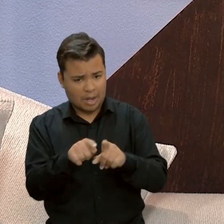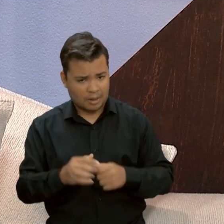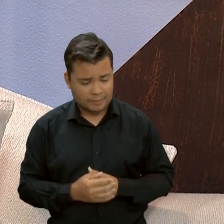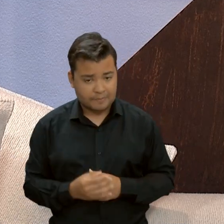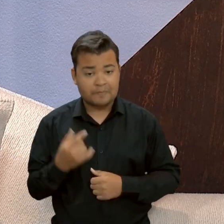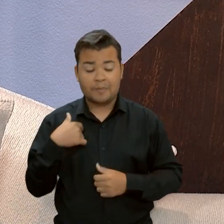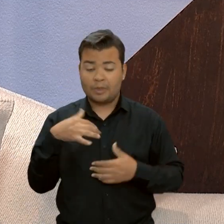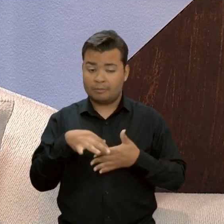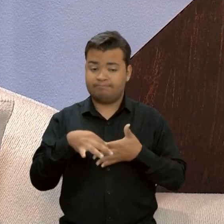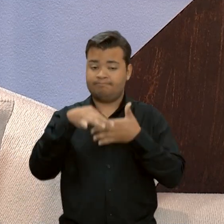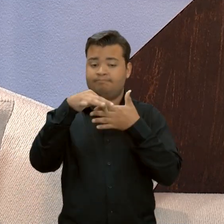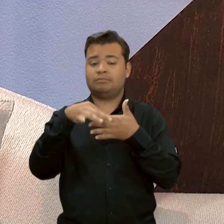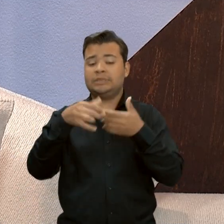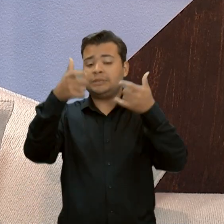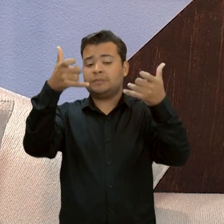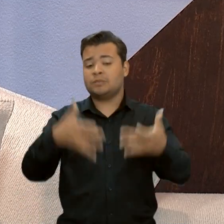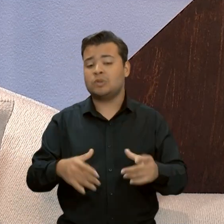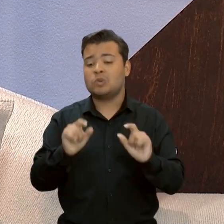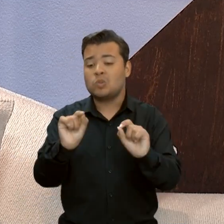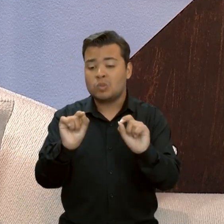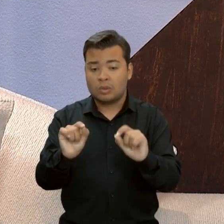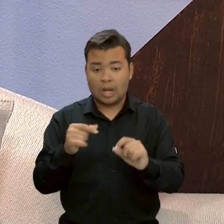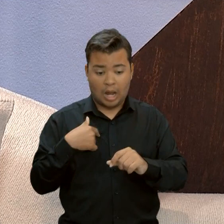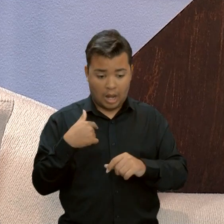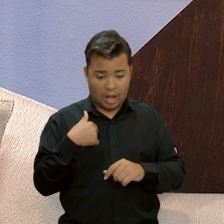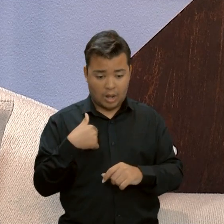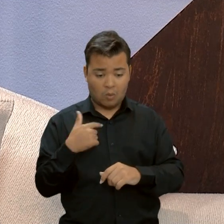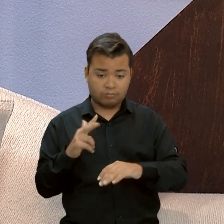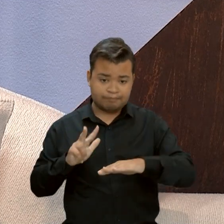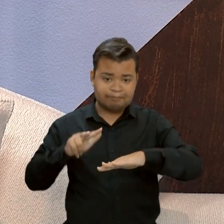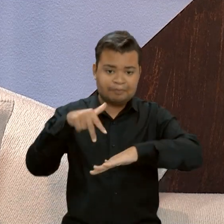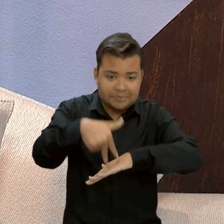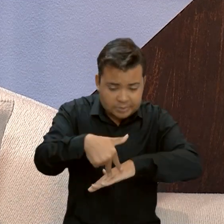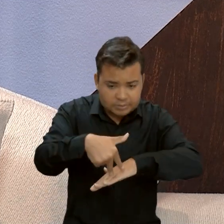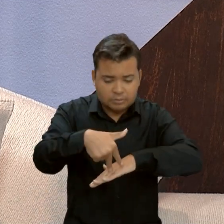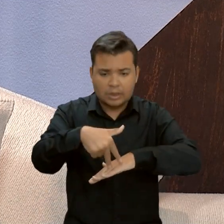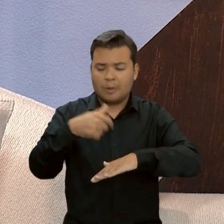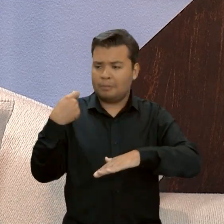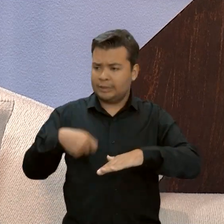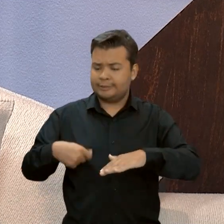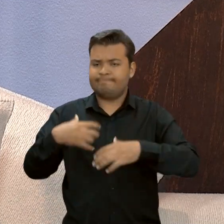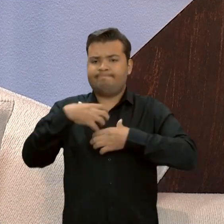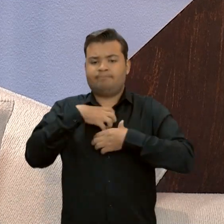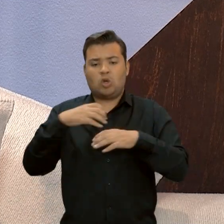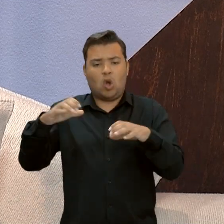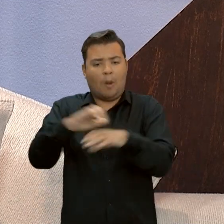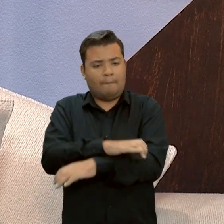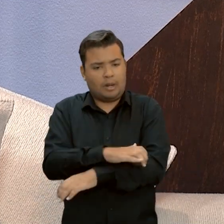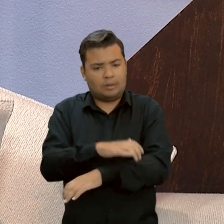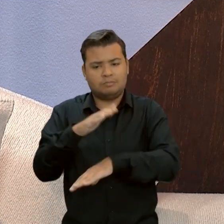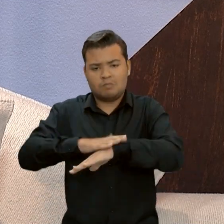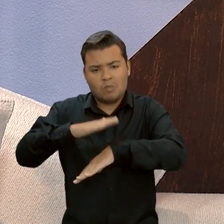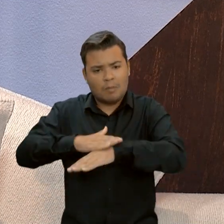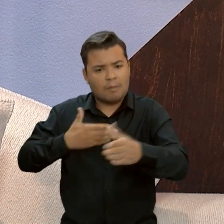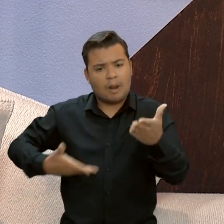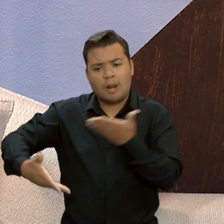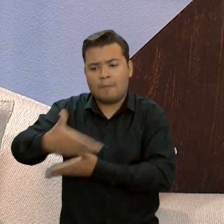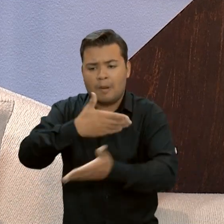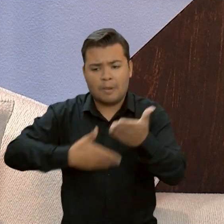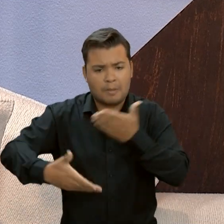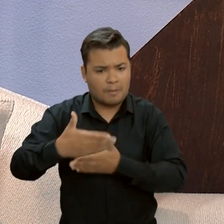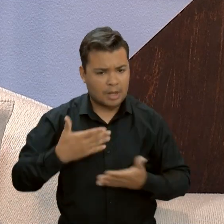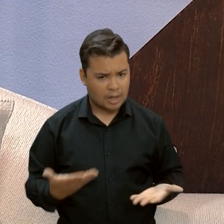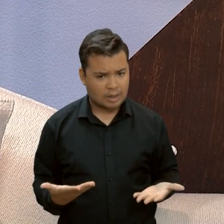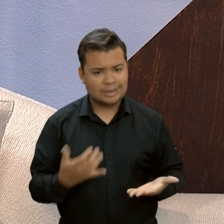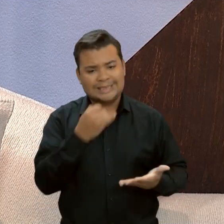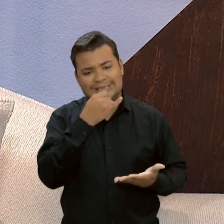nós estarmos inteiros em cada momento, em cada situação. Como nós estamos aqui agora, nesse momento. Deixar as outras